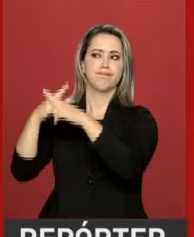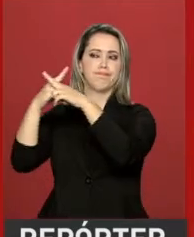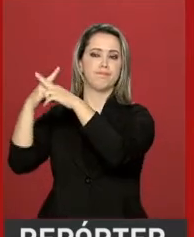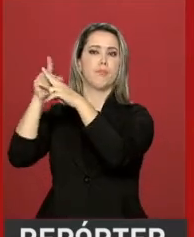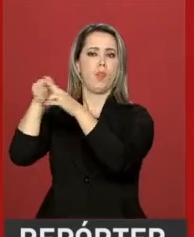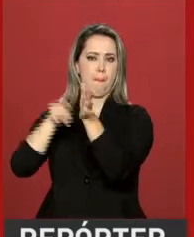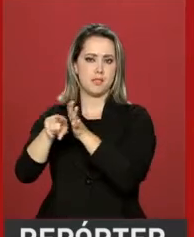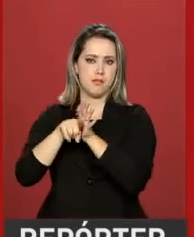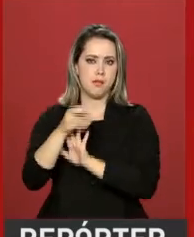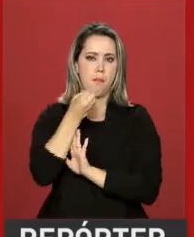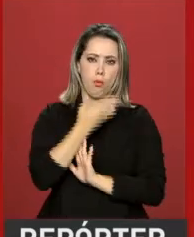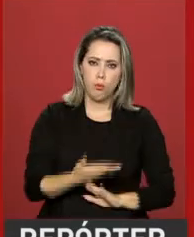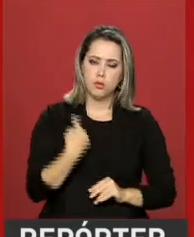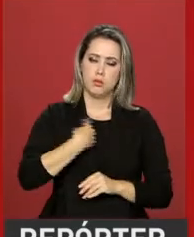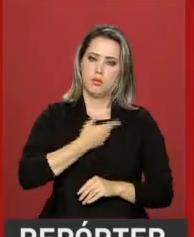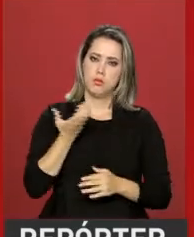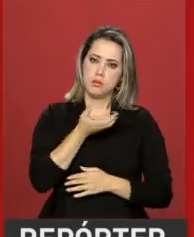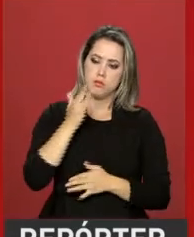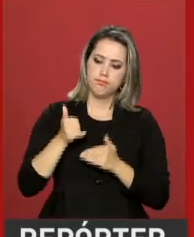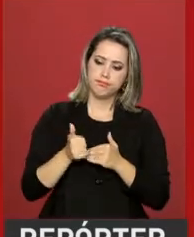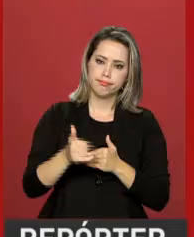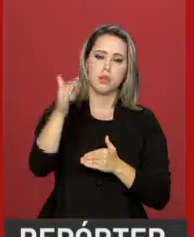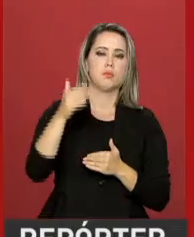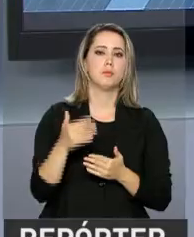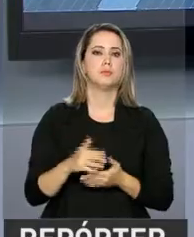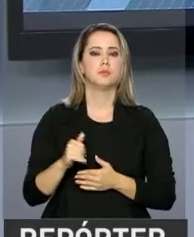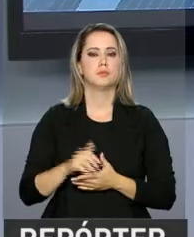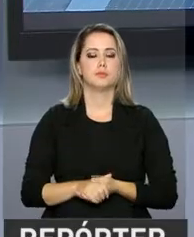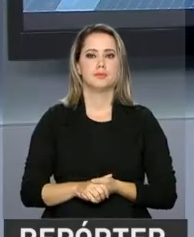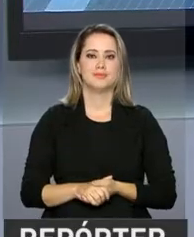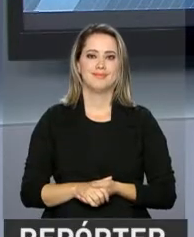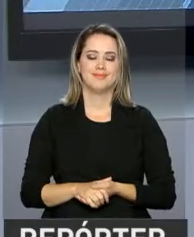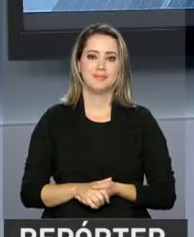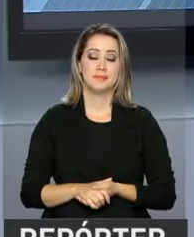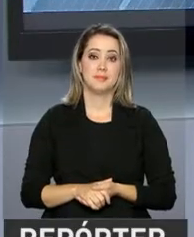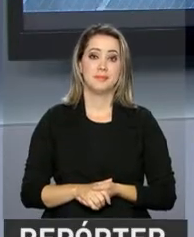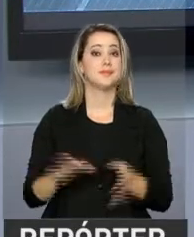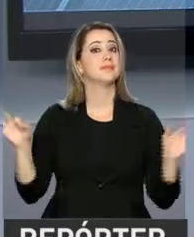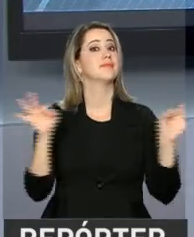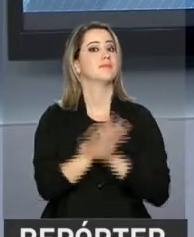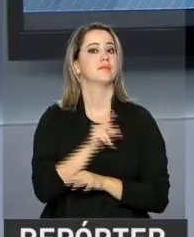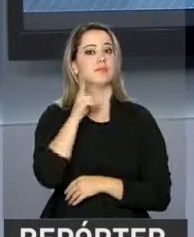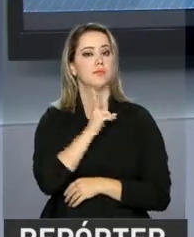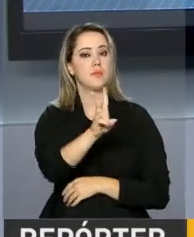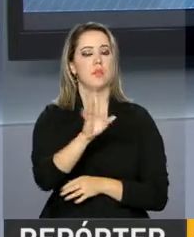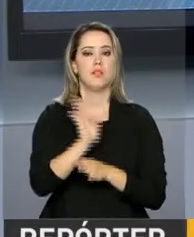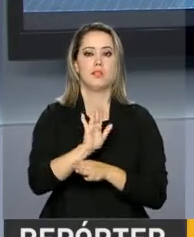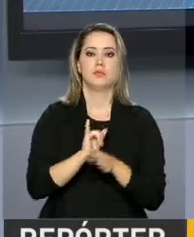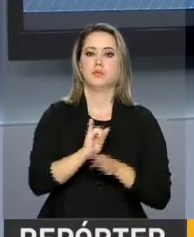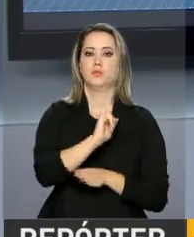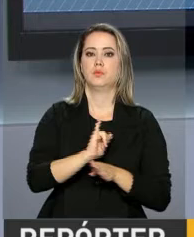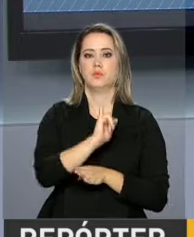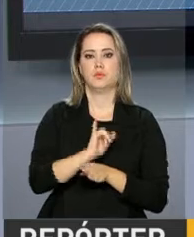donna's que nós queremos expandir essa experiência esta edição termina aqui você pode rever as